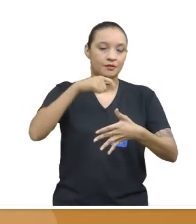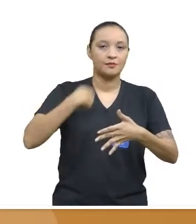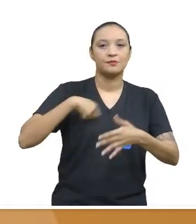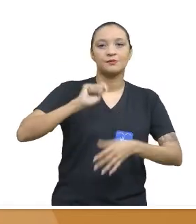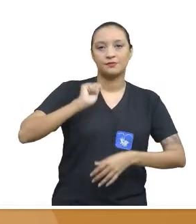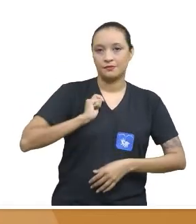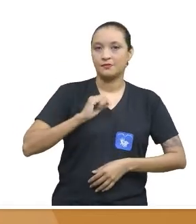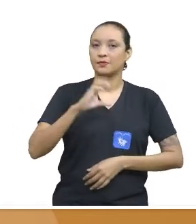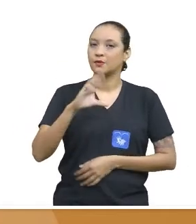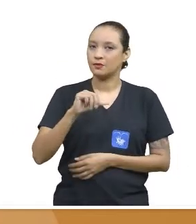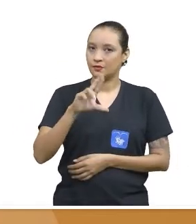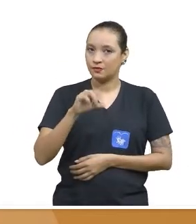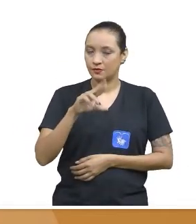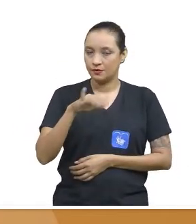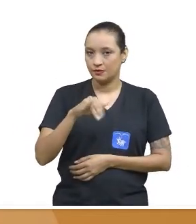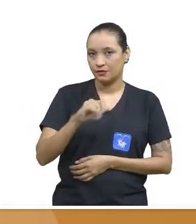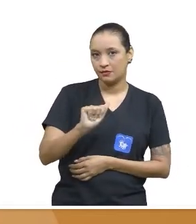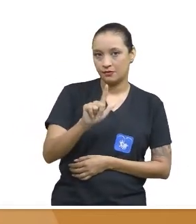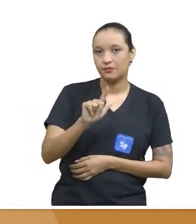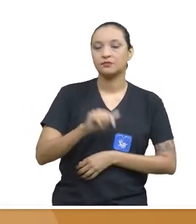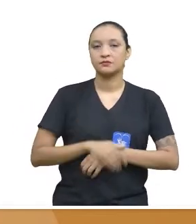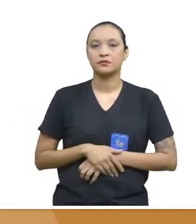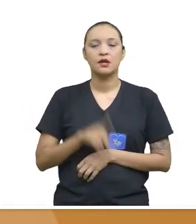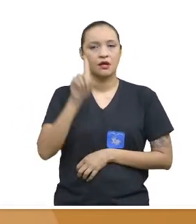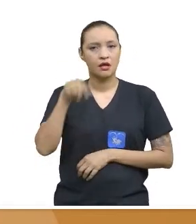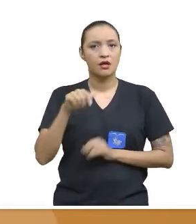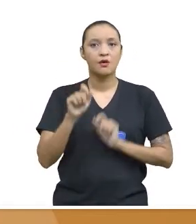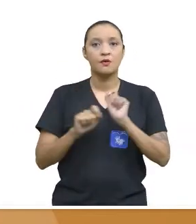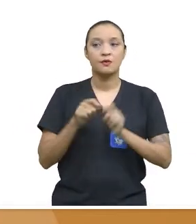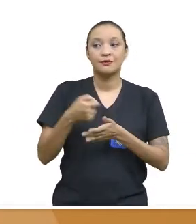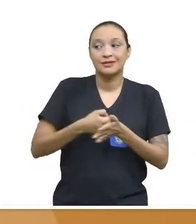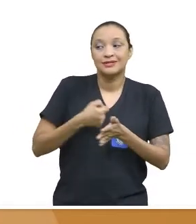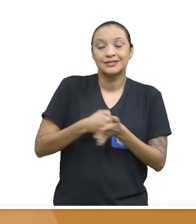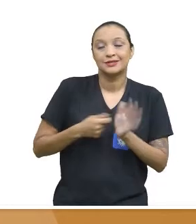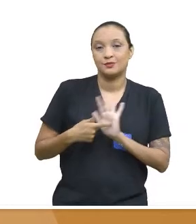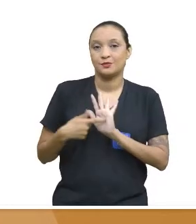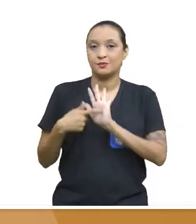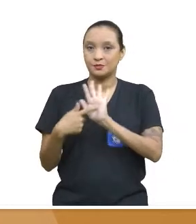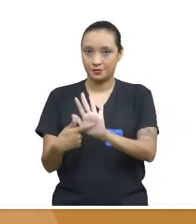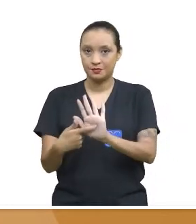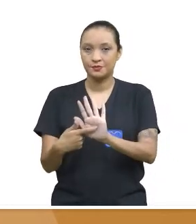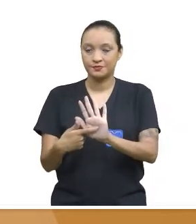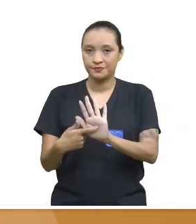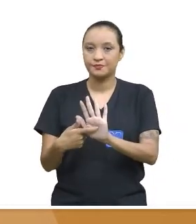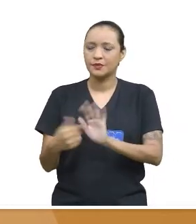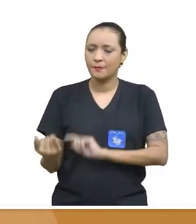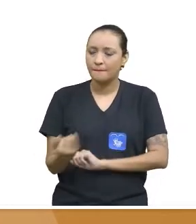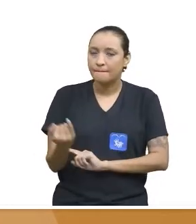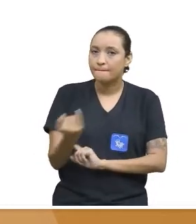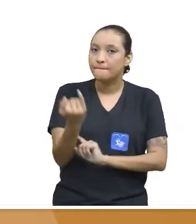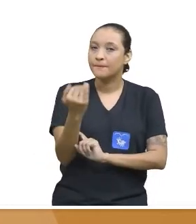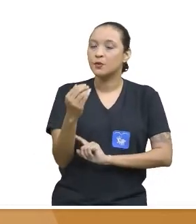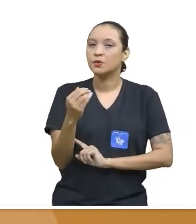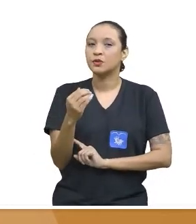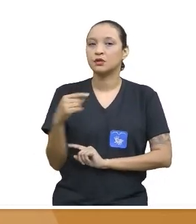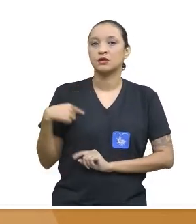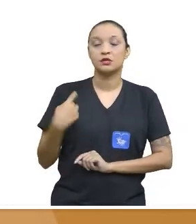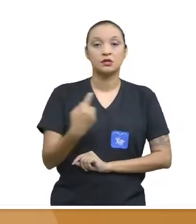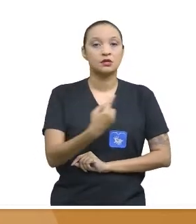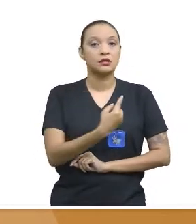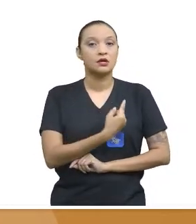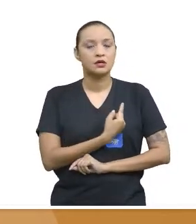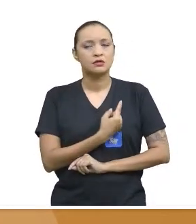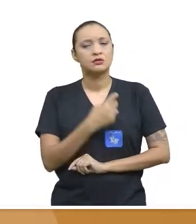uma tentativa aí de uma imagem, uma tentativa de leitura de uma imagem, e é importante que a gente faça essas